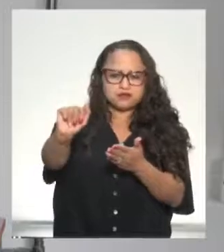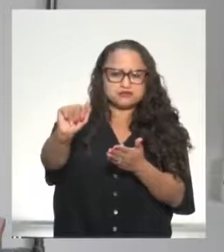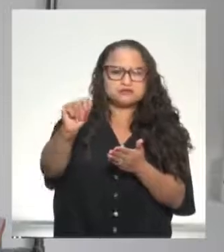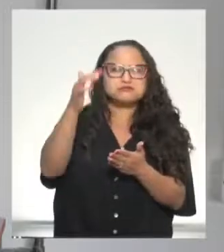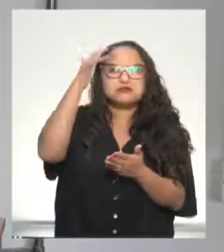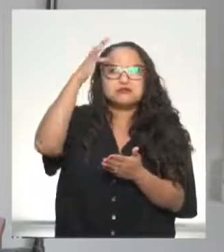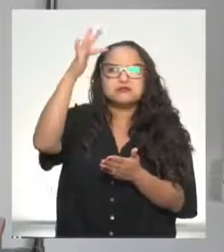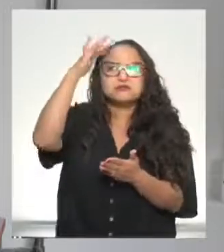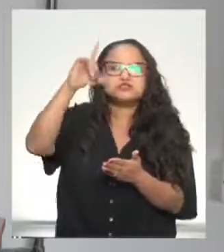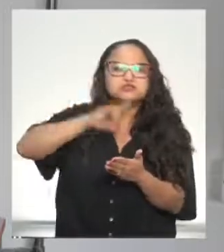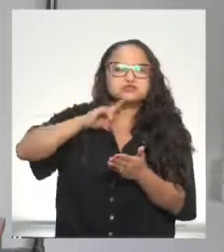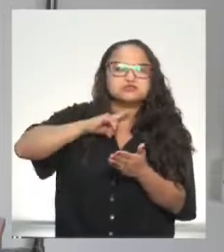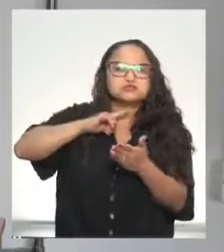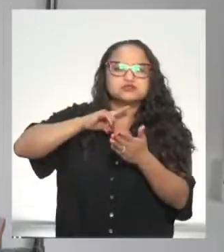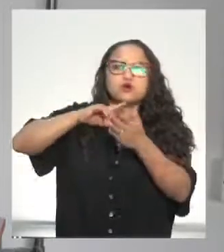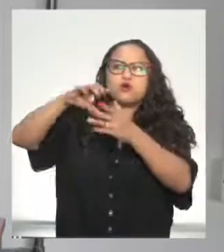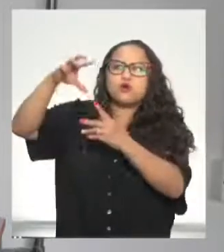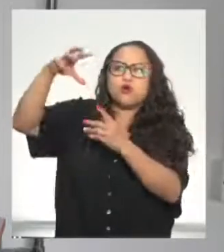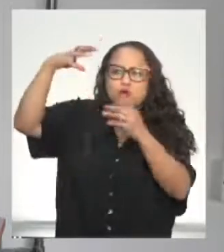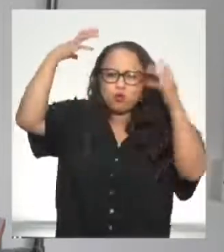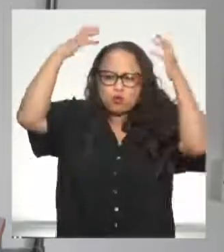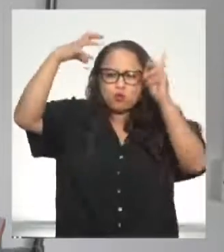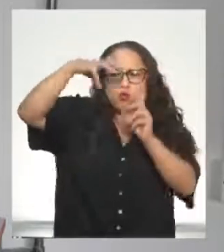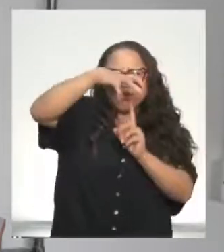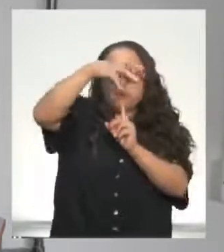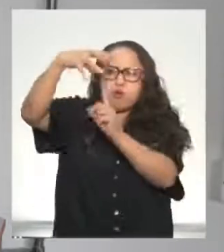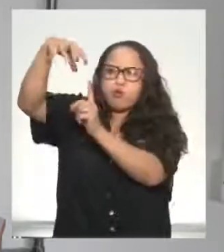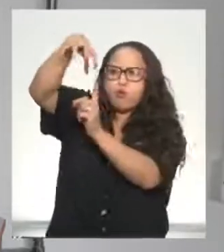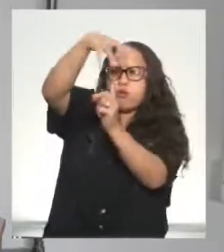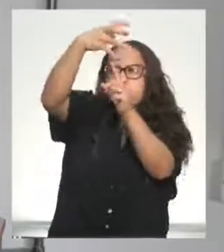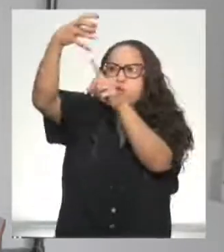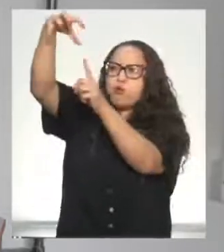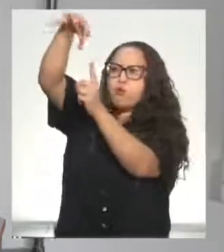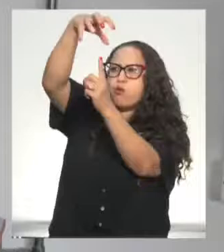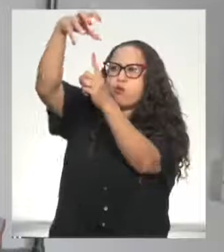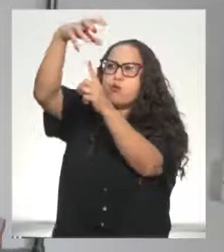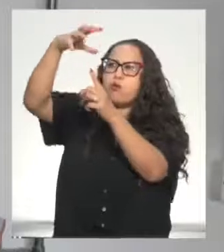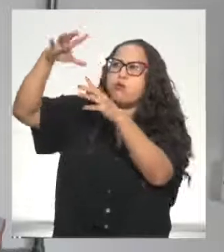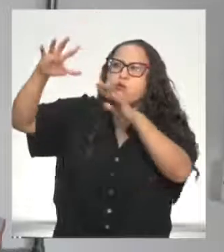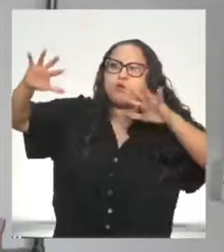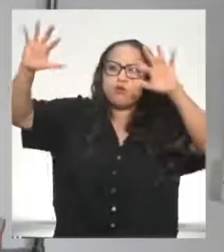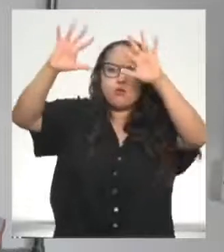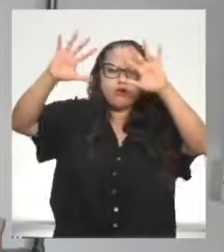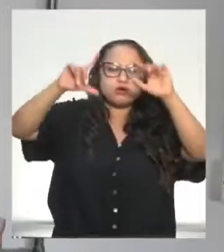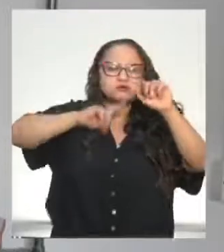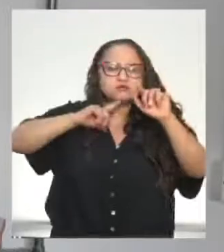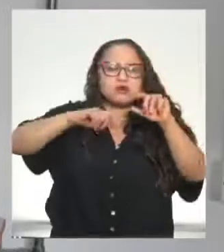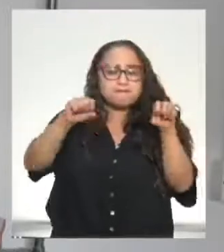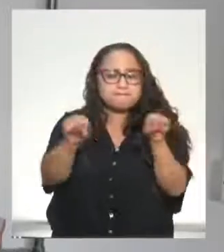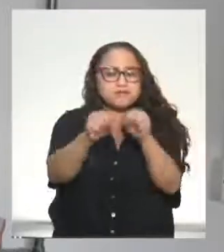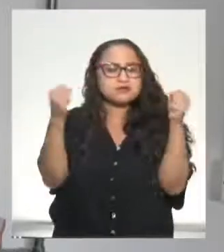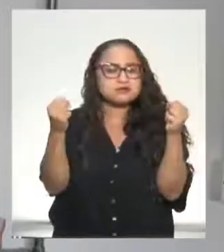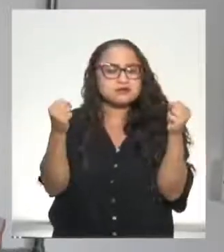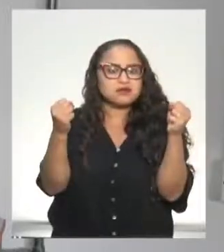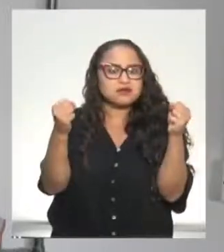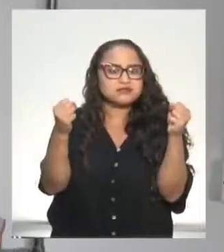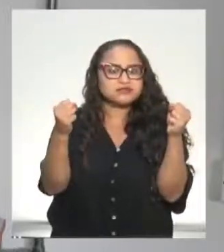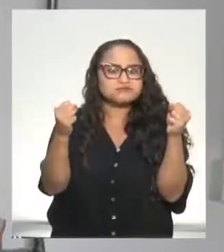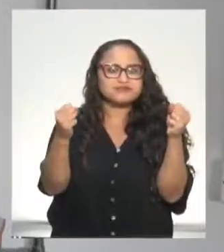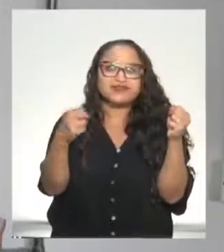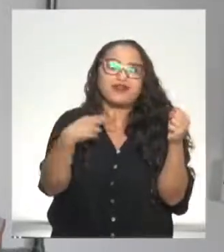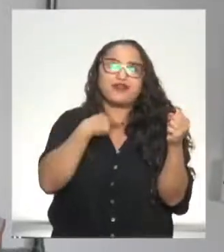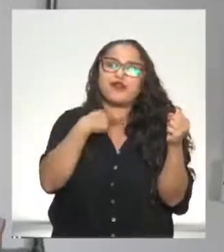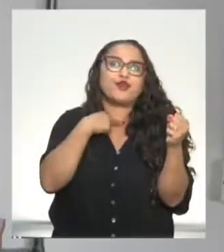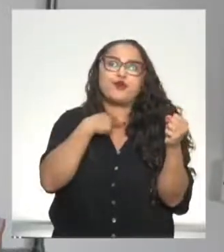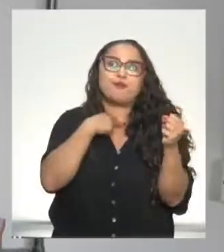astronauta que está na estação espacial fora da Terra, orbitando a Terra, quebra uma peça, né, da estação espacial. Não dá para ele ir